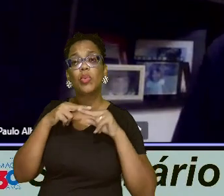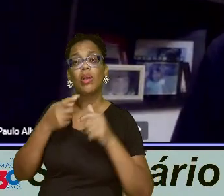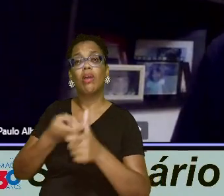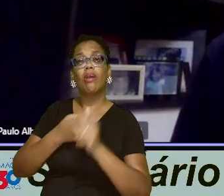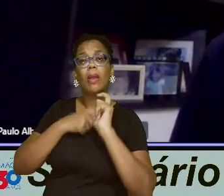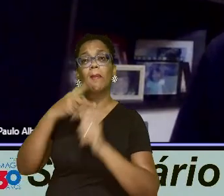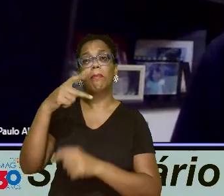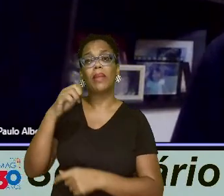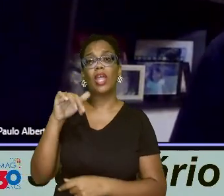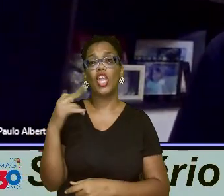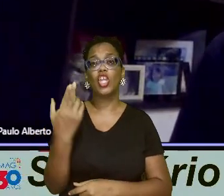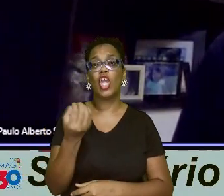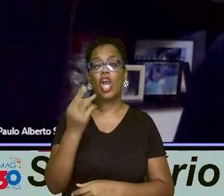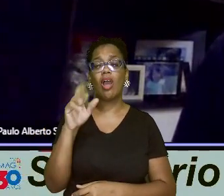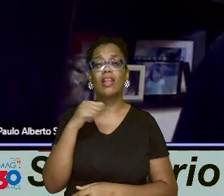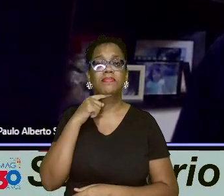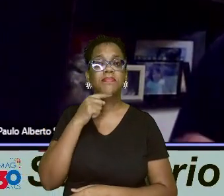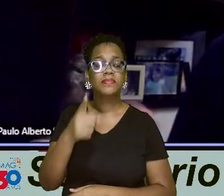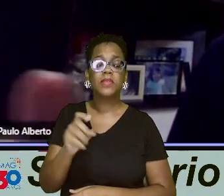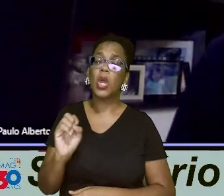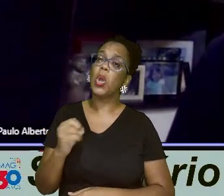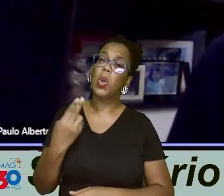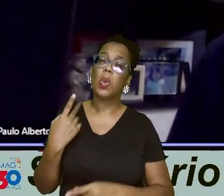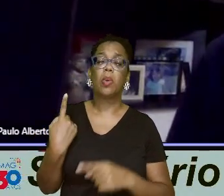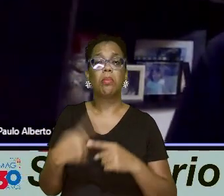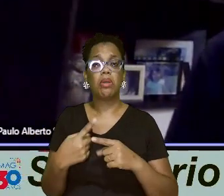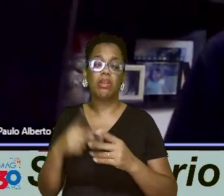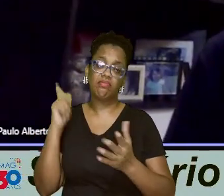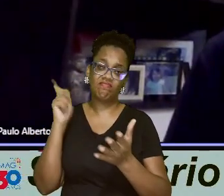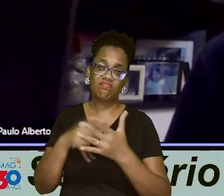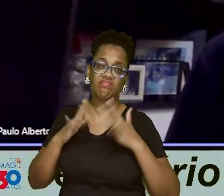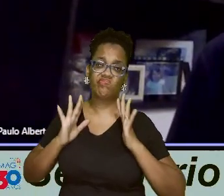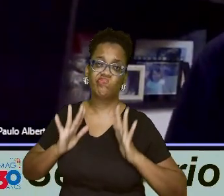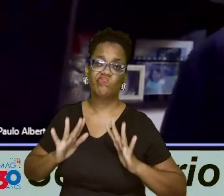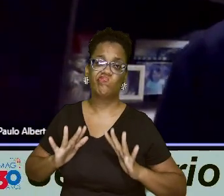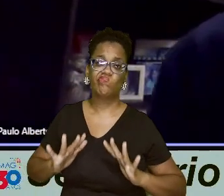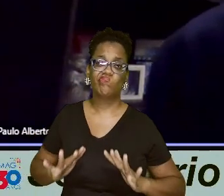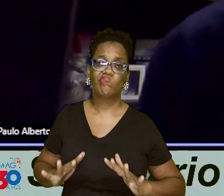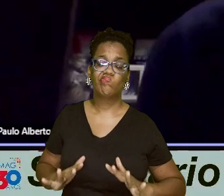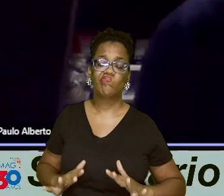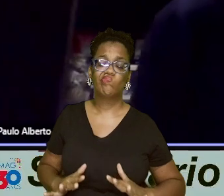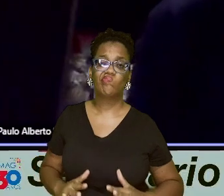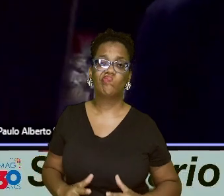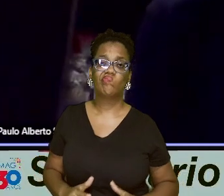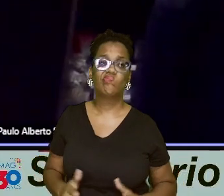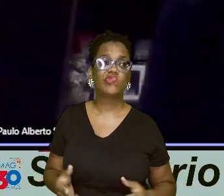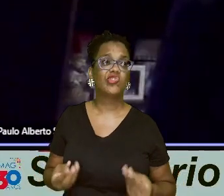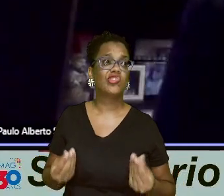insuficiente ou porque houve realmente uma frustração